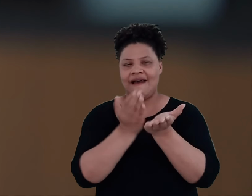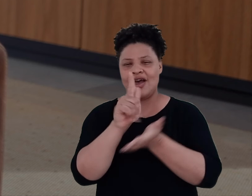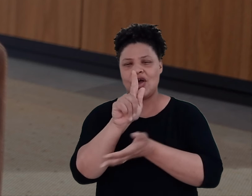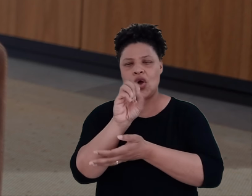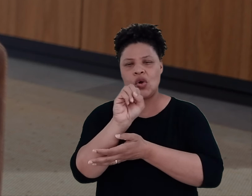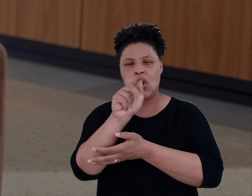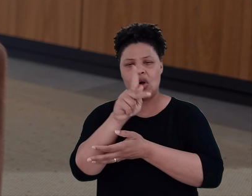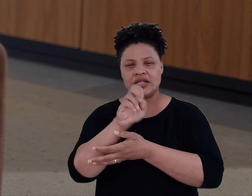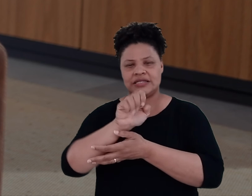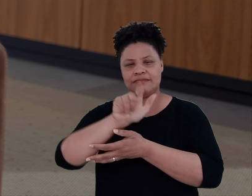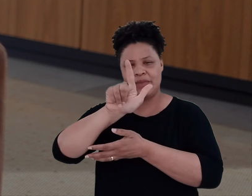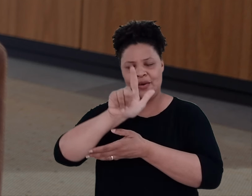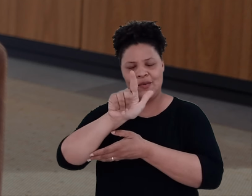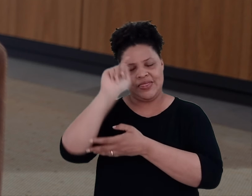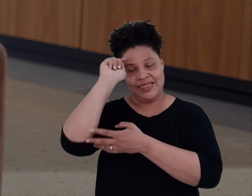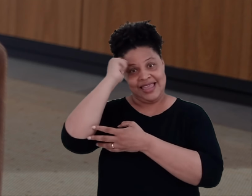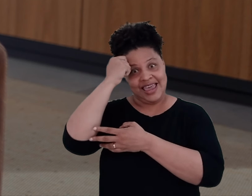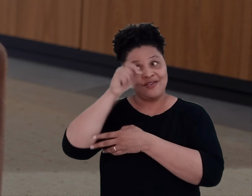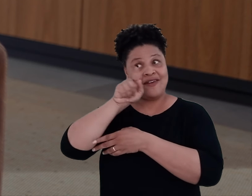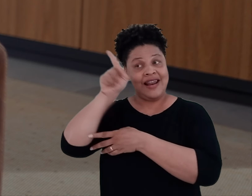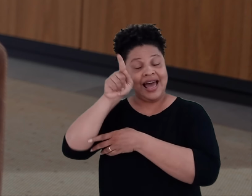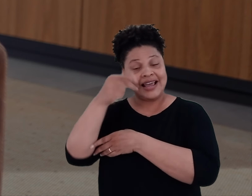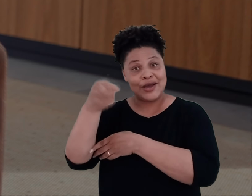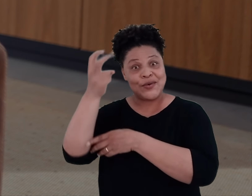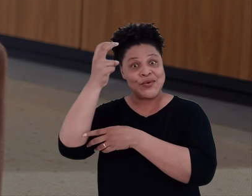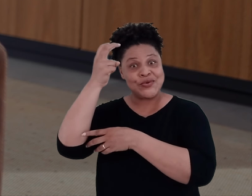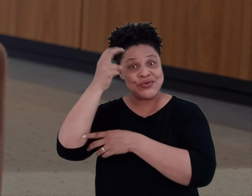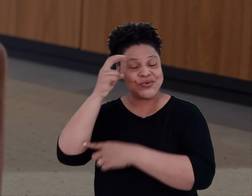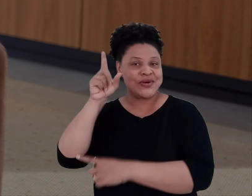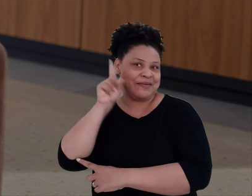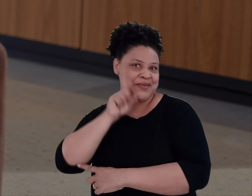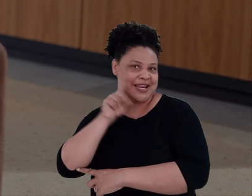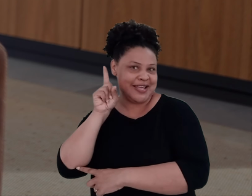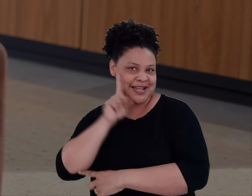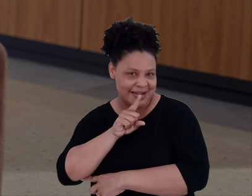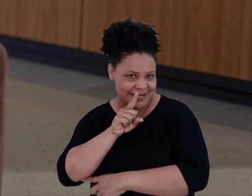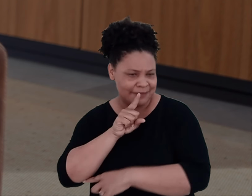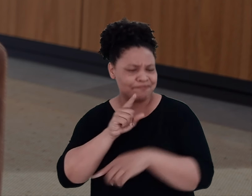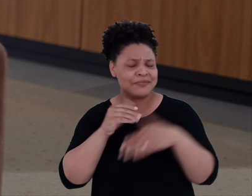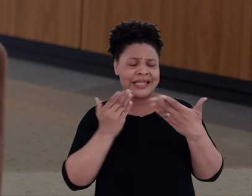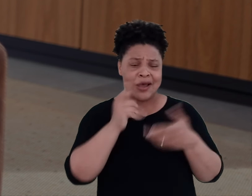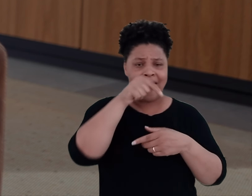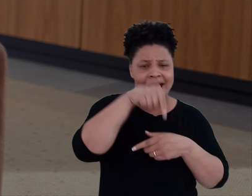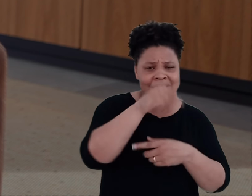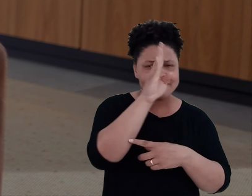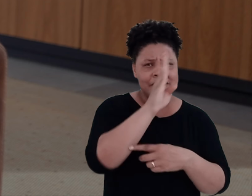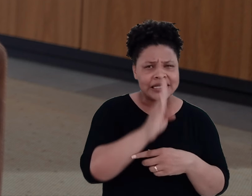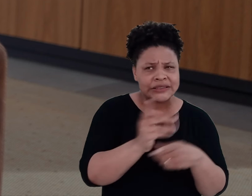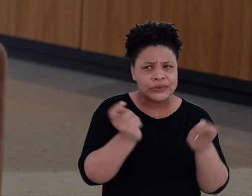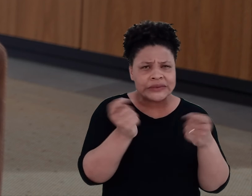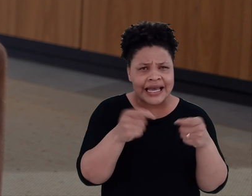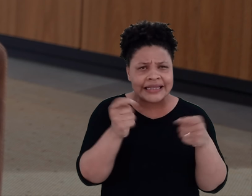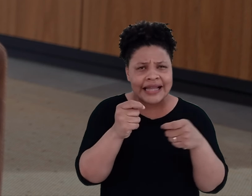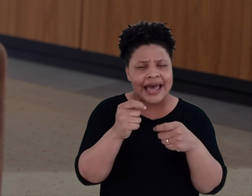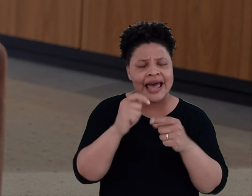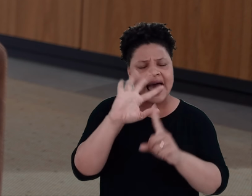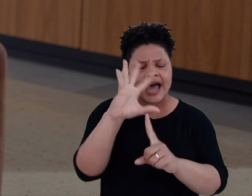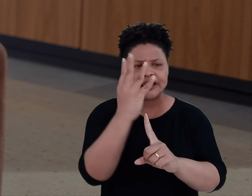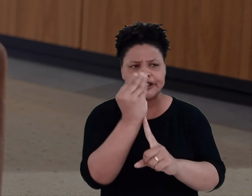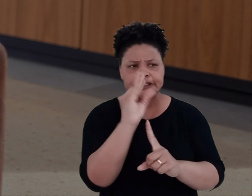norte-americano. Fazendo uma analogia, é possível a gente se perguntar se uma TV negra brasileira não poderia também ser a sede dos artistas